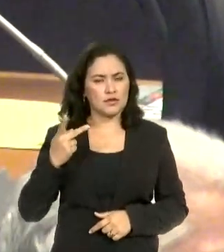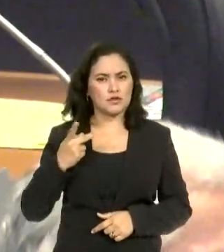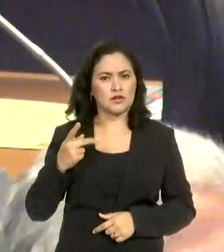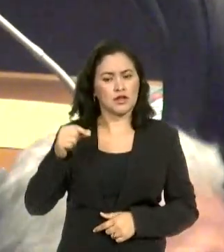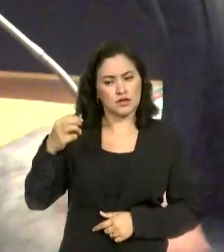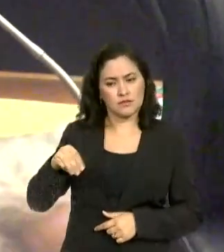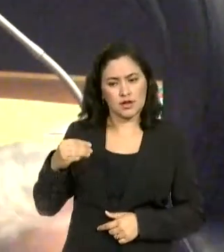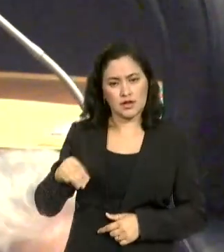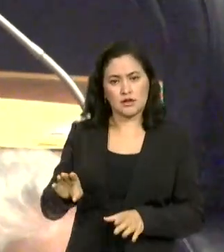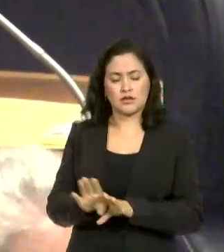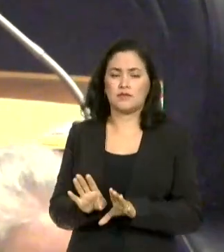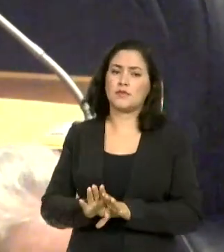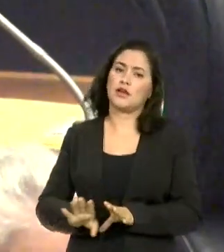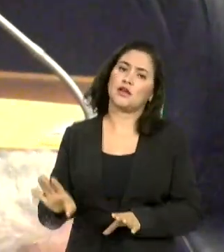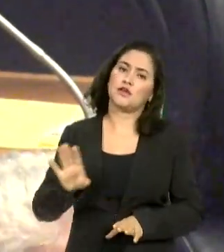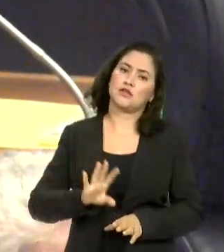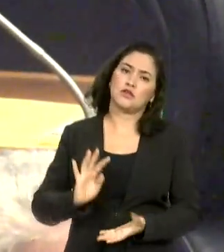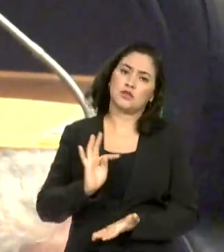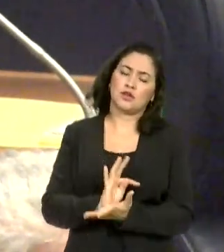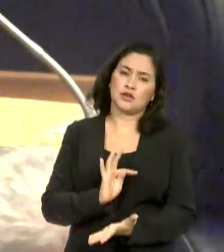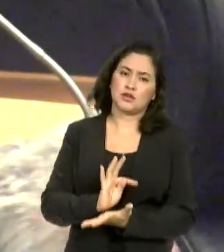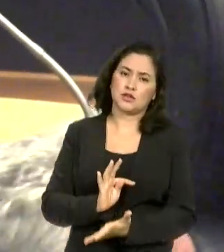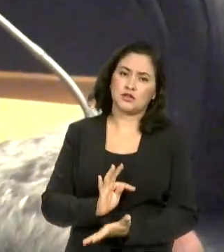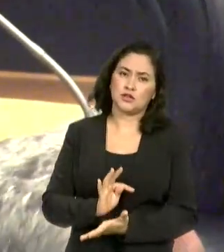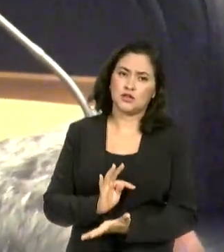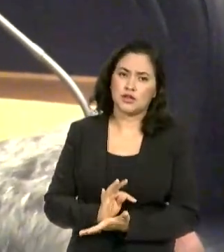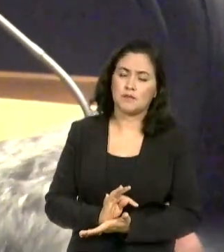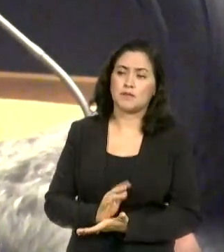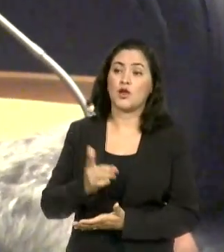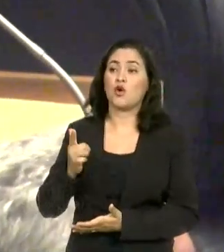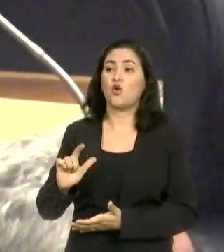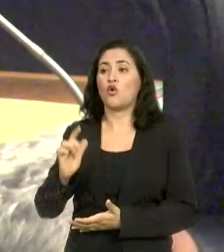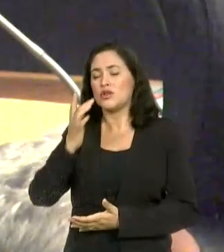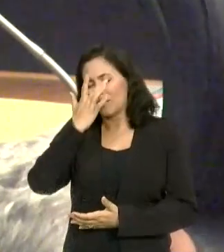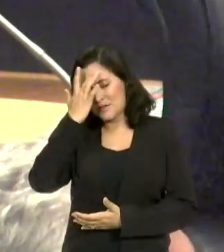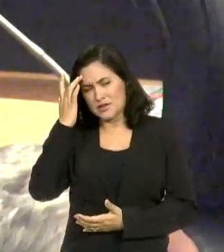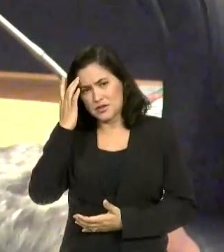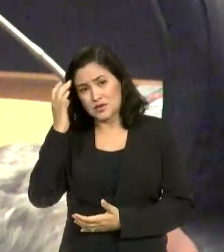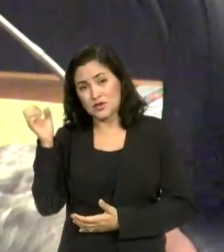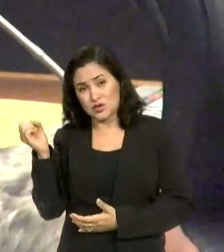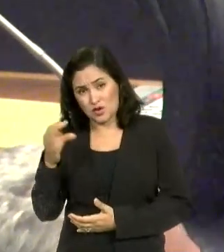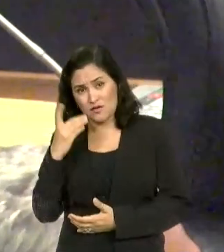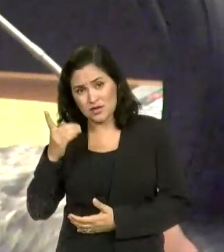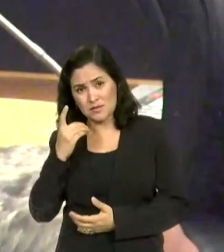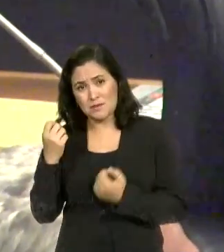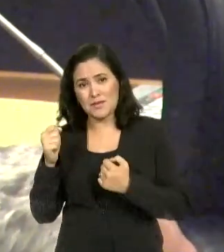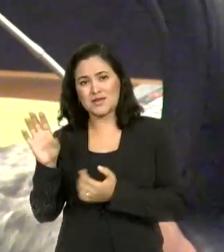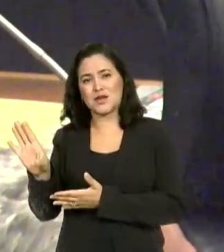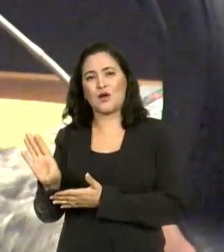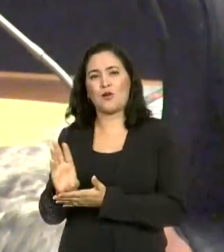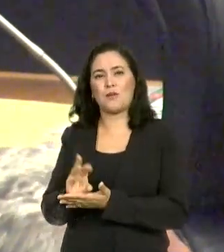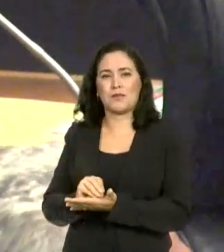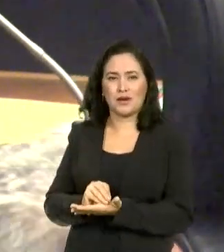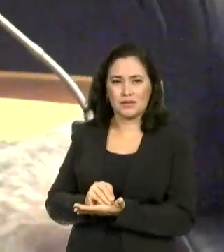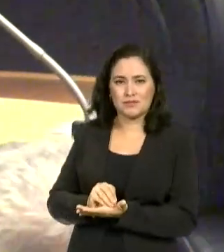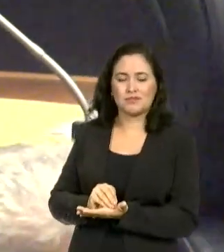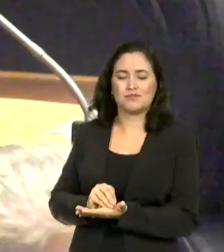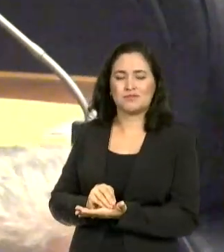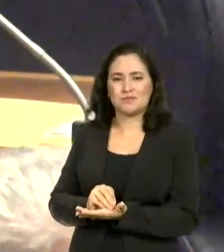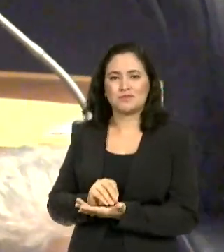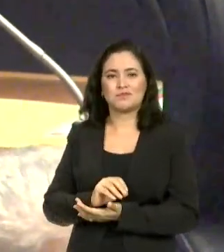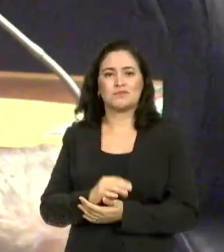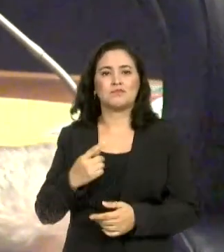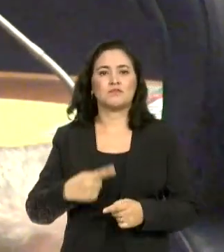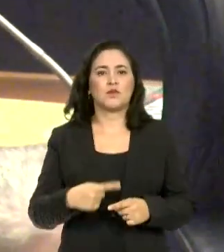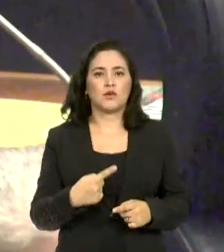tocantina, é exemplo a ser seguido pelos novos parlamentares que aqui vão entrar no próximo ano,